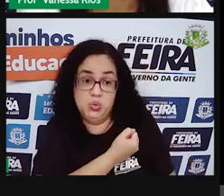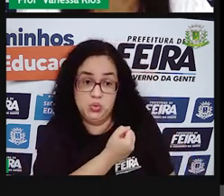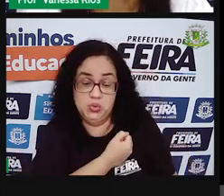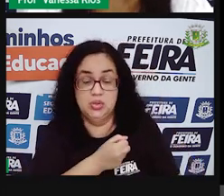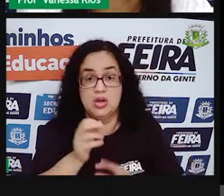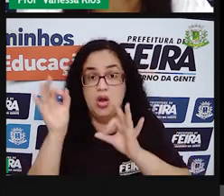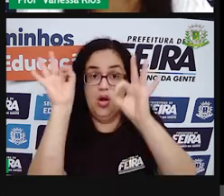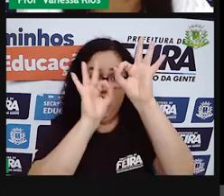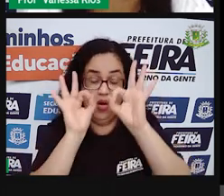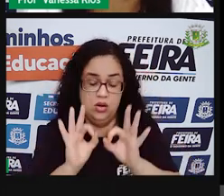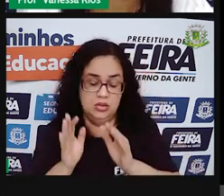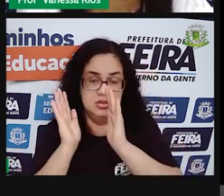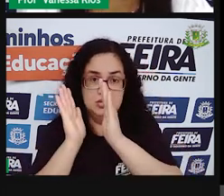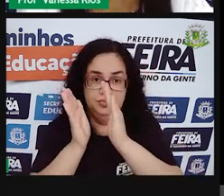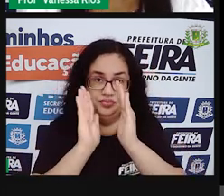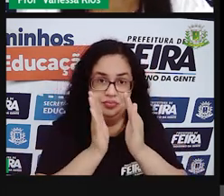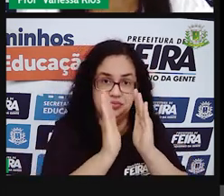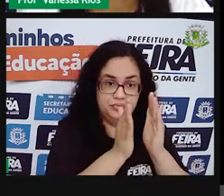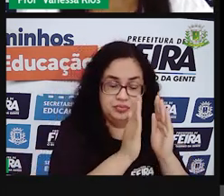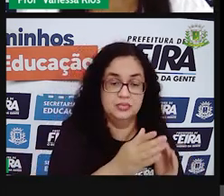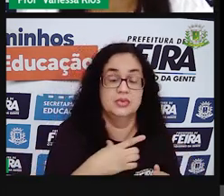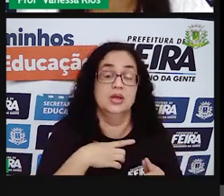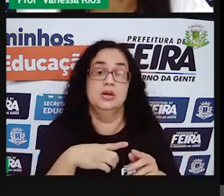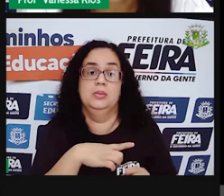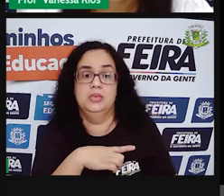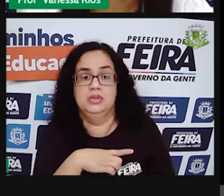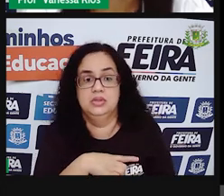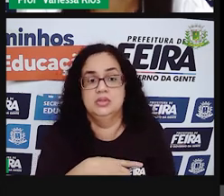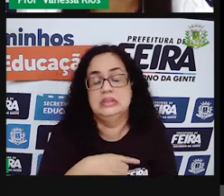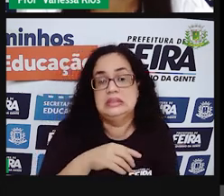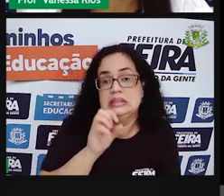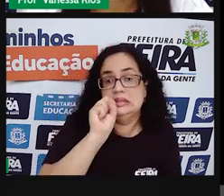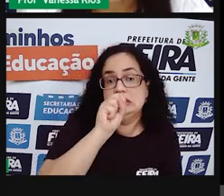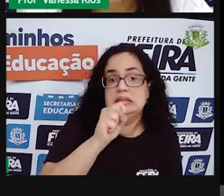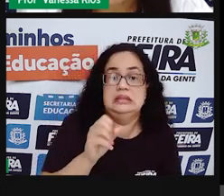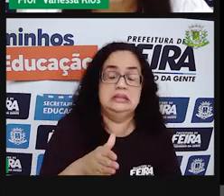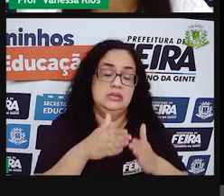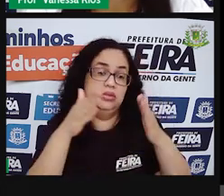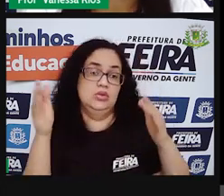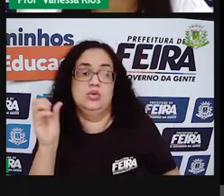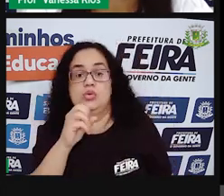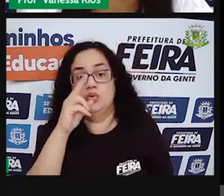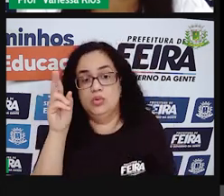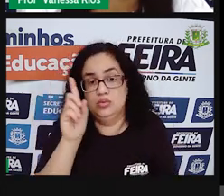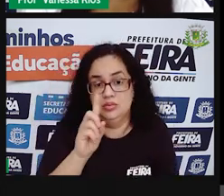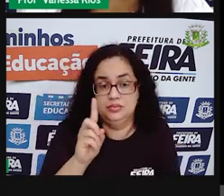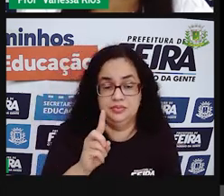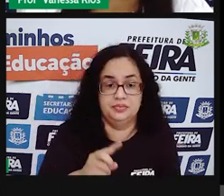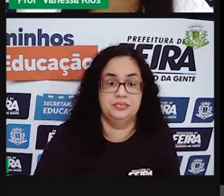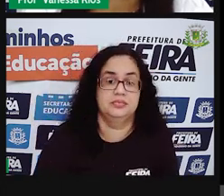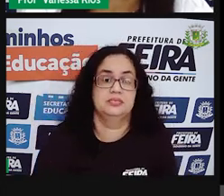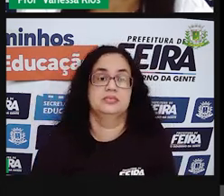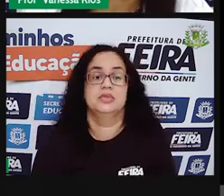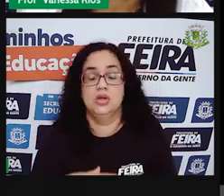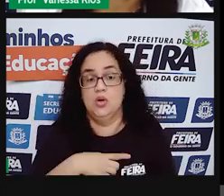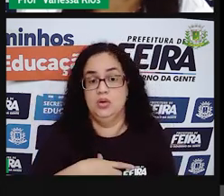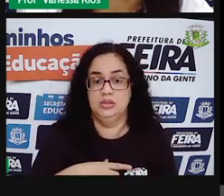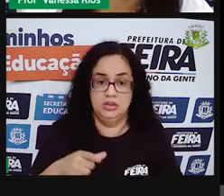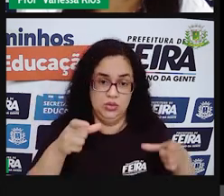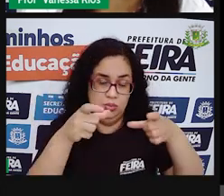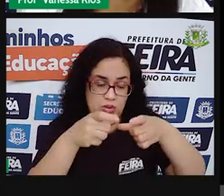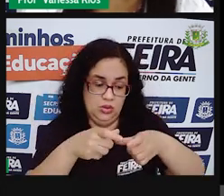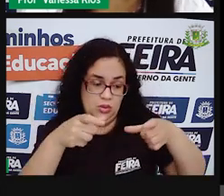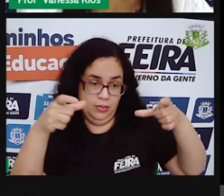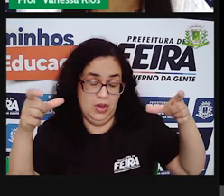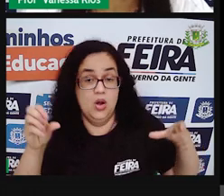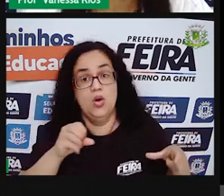forma organizada. E elas podem ter um fim ou serem infinitas, mas elas são em ordem